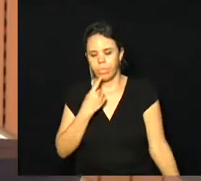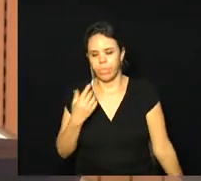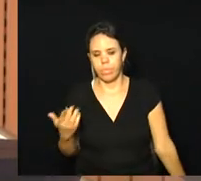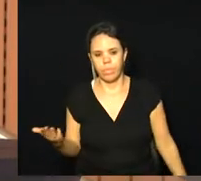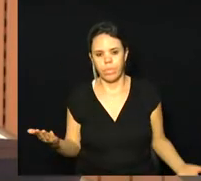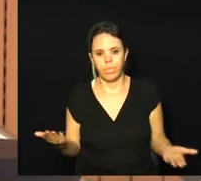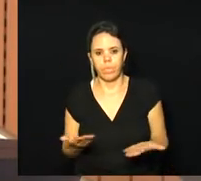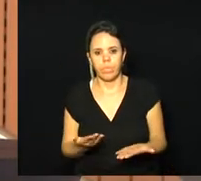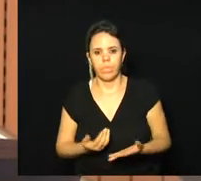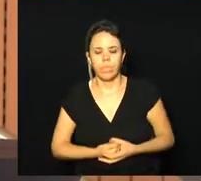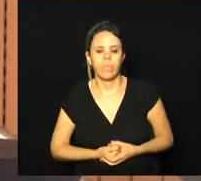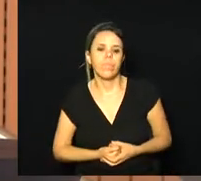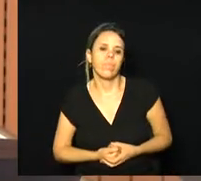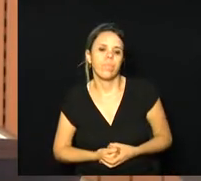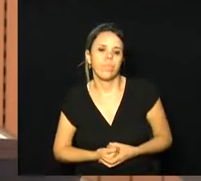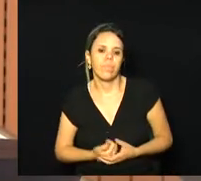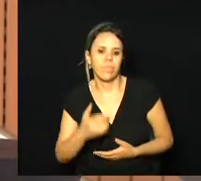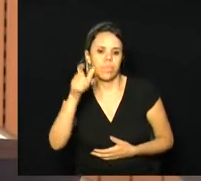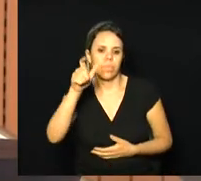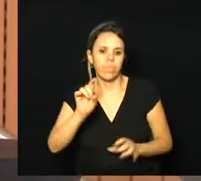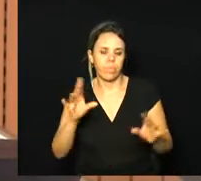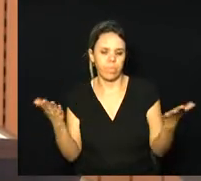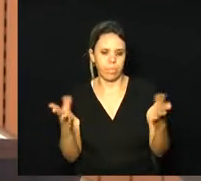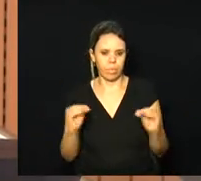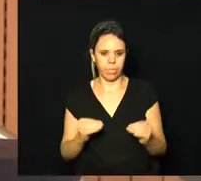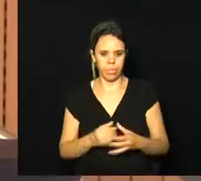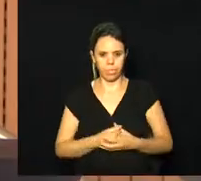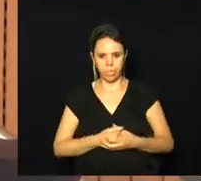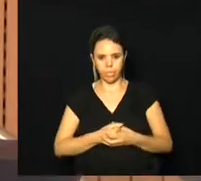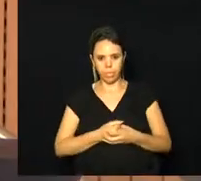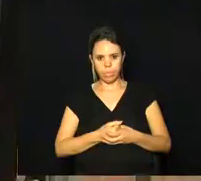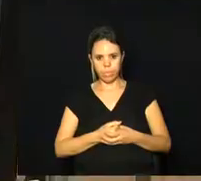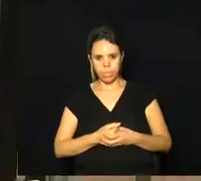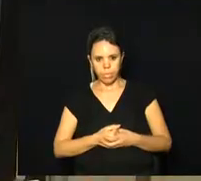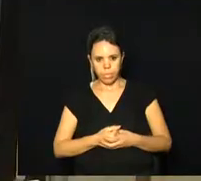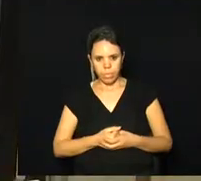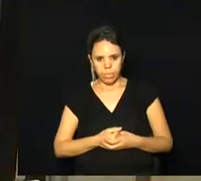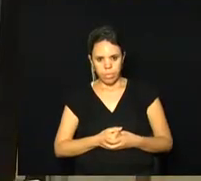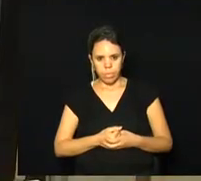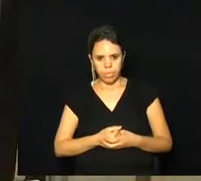de Campinas ao agraciado desta noite.